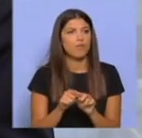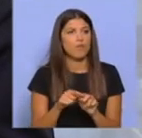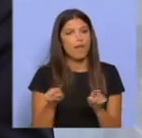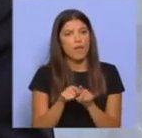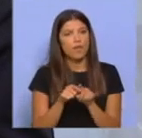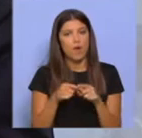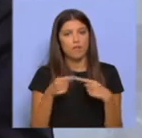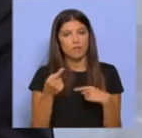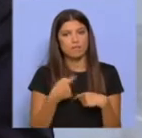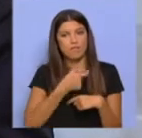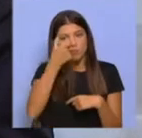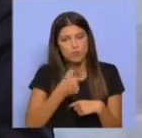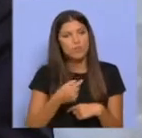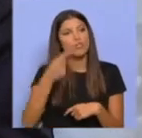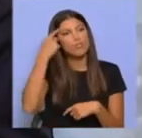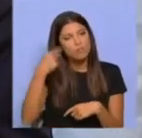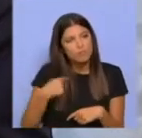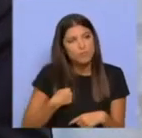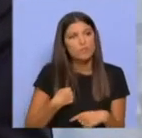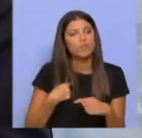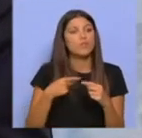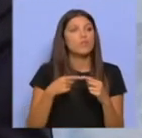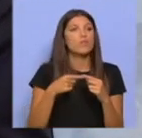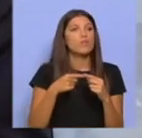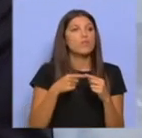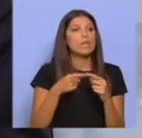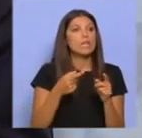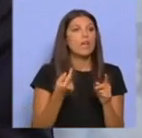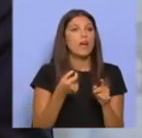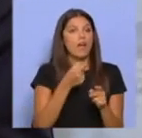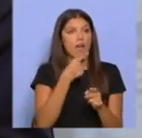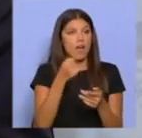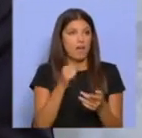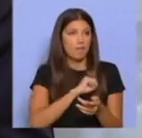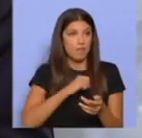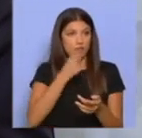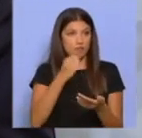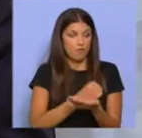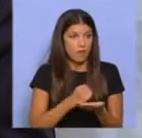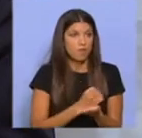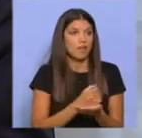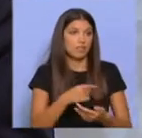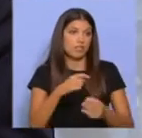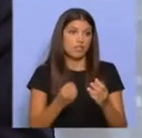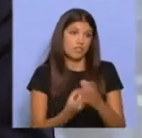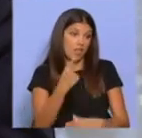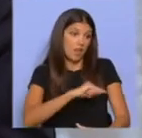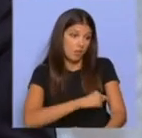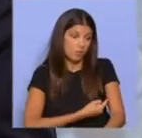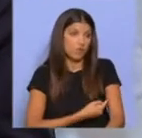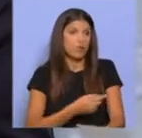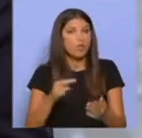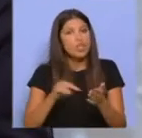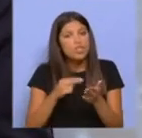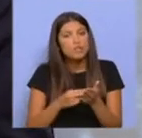devido retorno que as farmacêuticas esperam e que devem ser ressarcidas pelos investimentos. Não podem entrar na lógica do